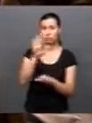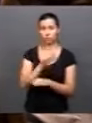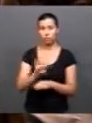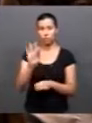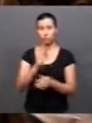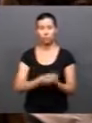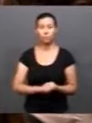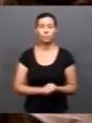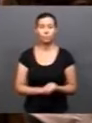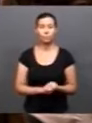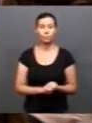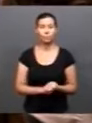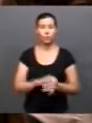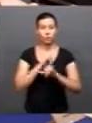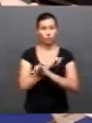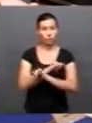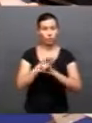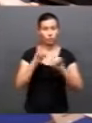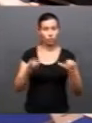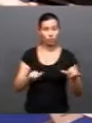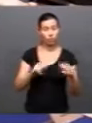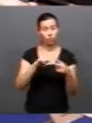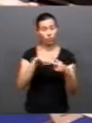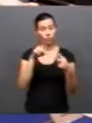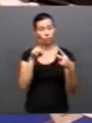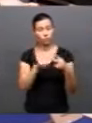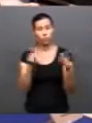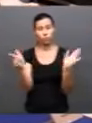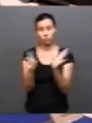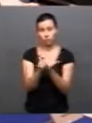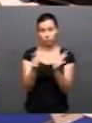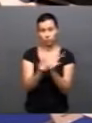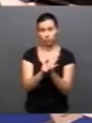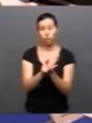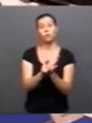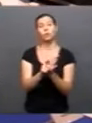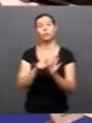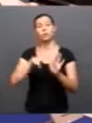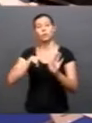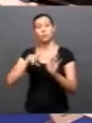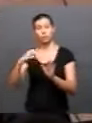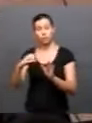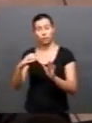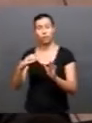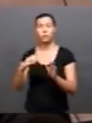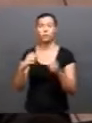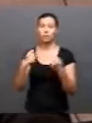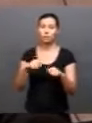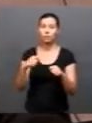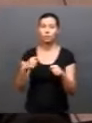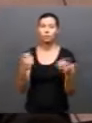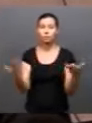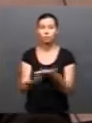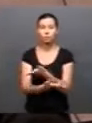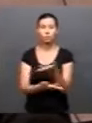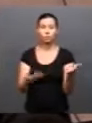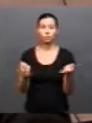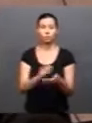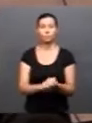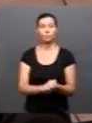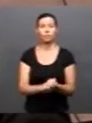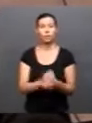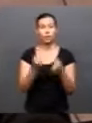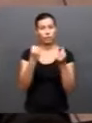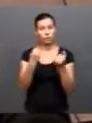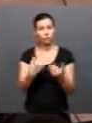essa divulgação, as duas áreas precisam dialogar. E isso pode trazer desafios, como explica a integrante da Rede Mineira